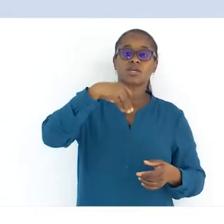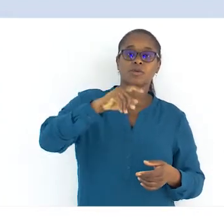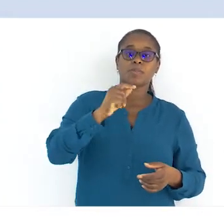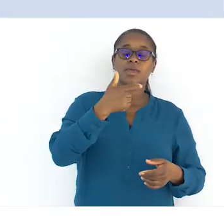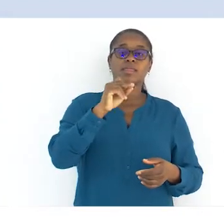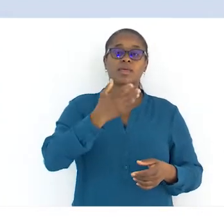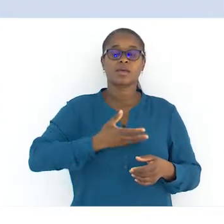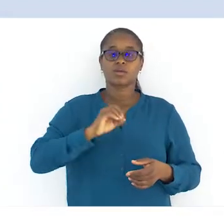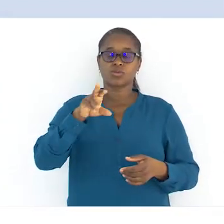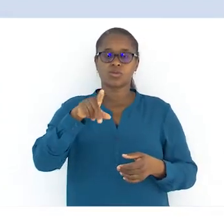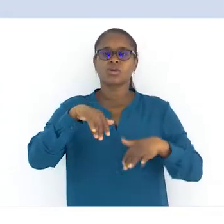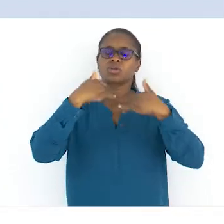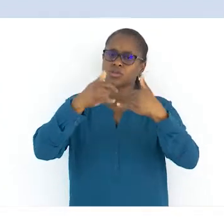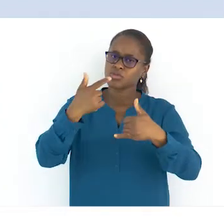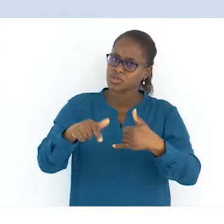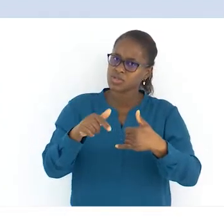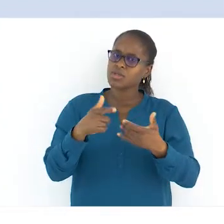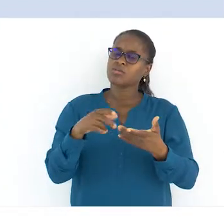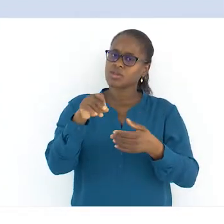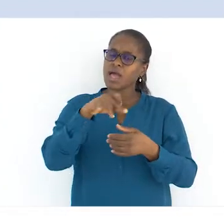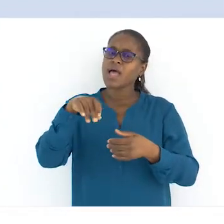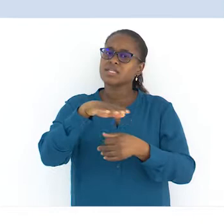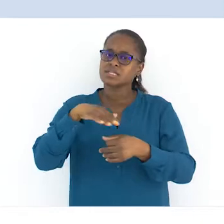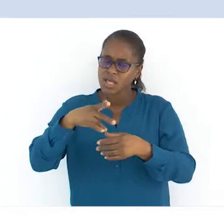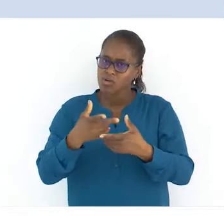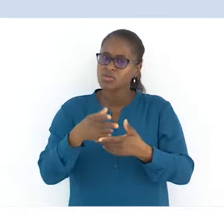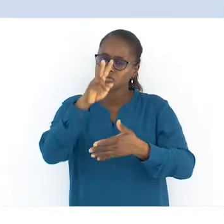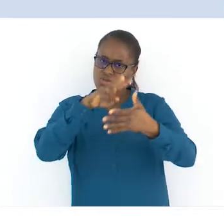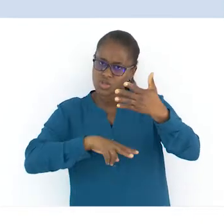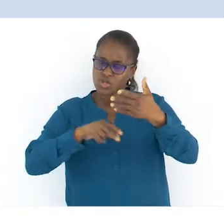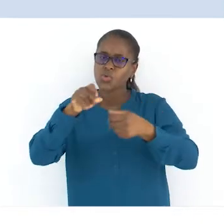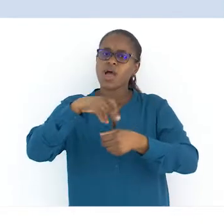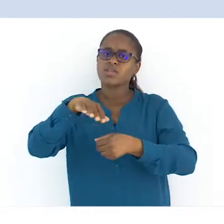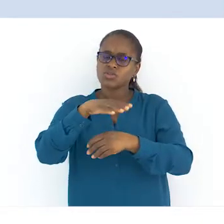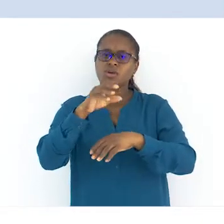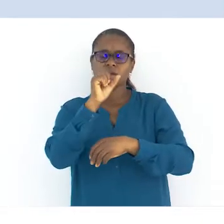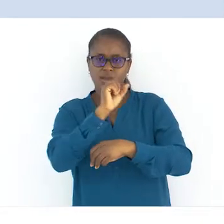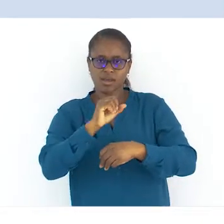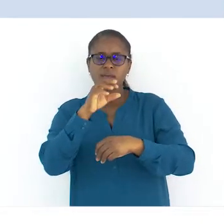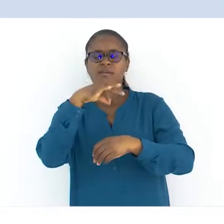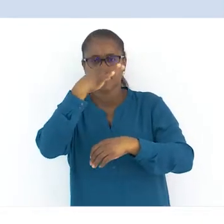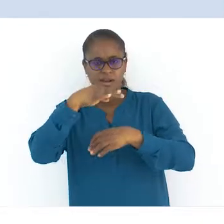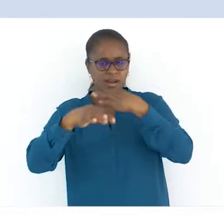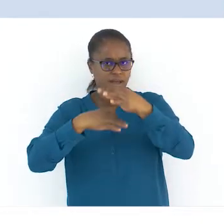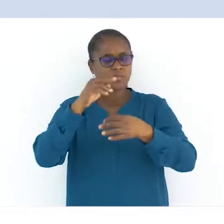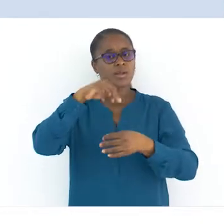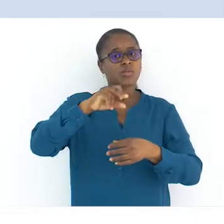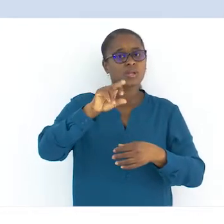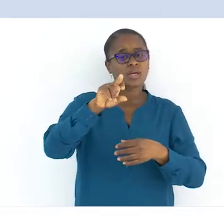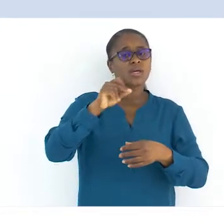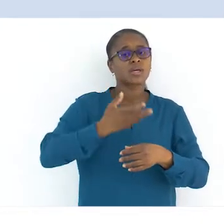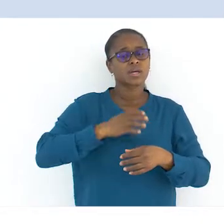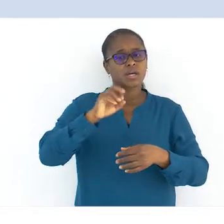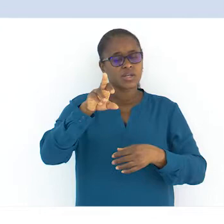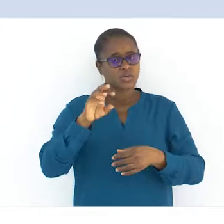texto narrativo, a ação é narrada pelo narrador e muitas vezes até longa. Enquanto que no